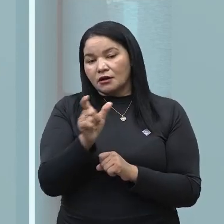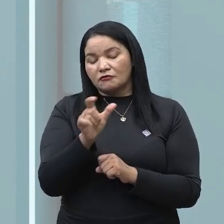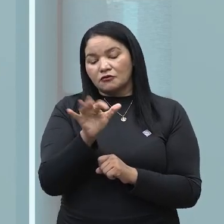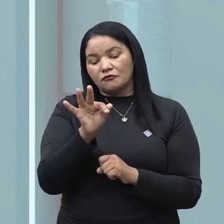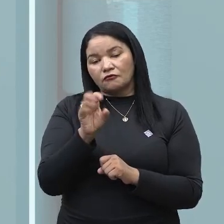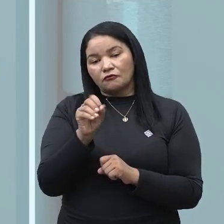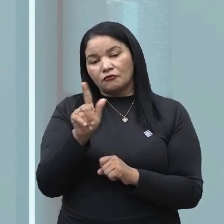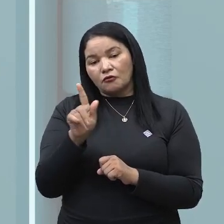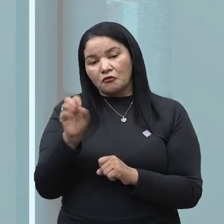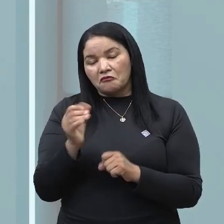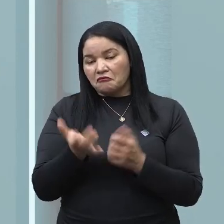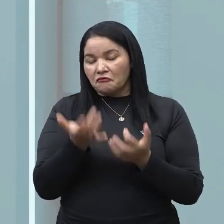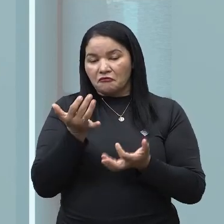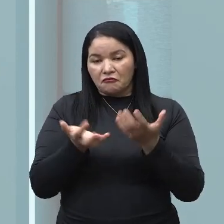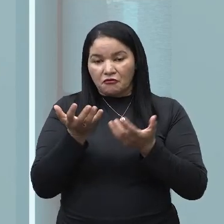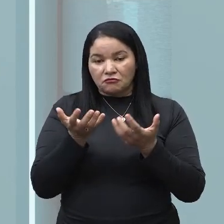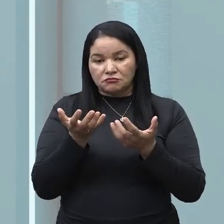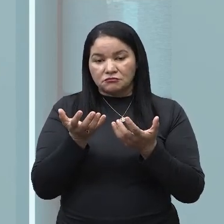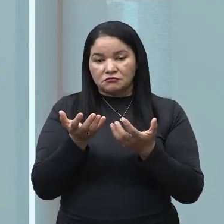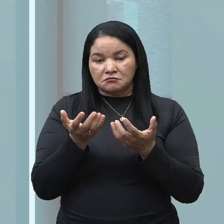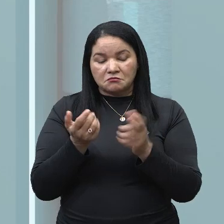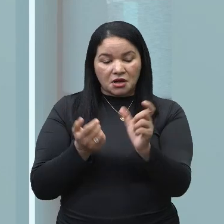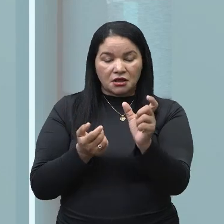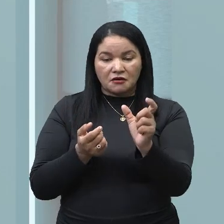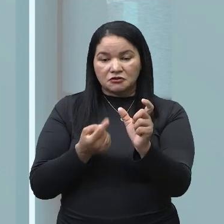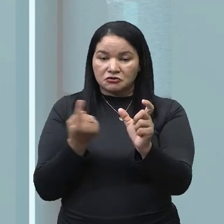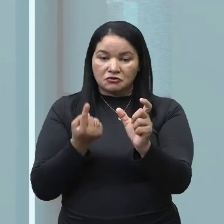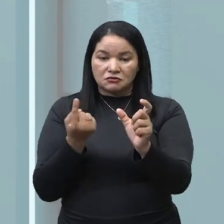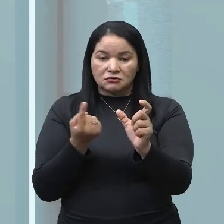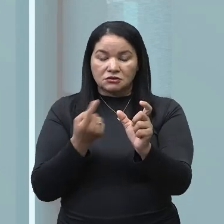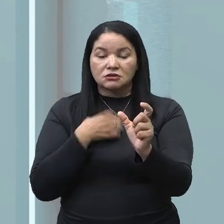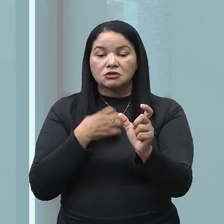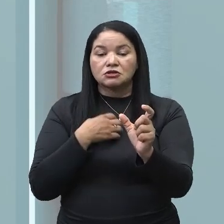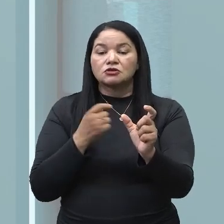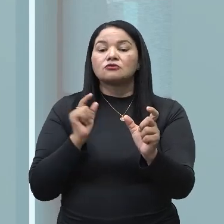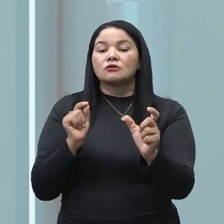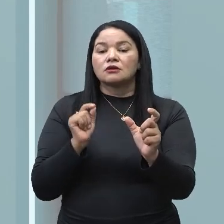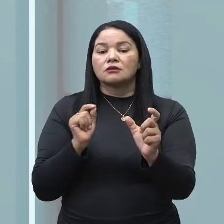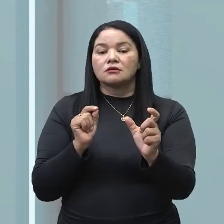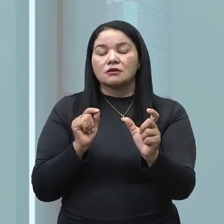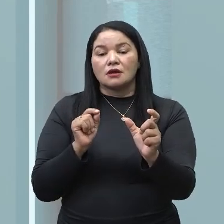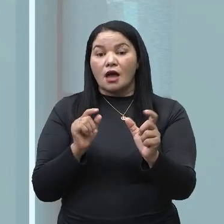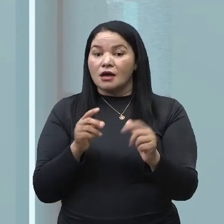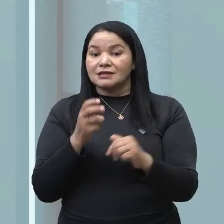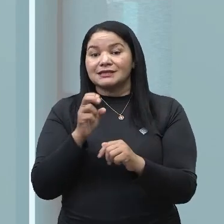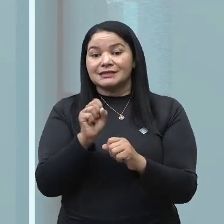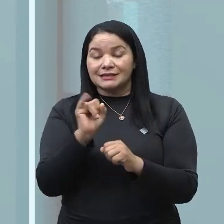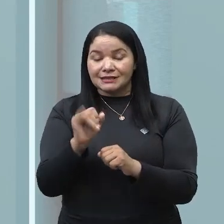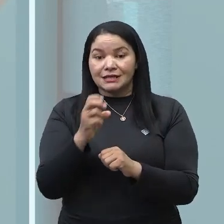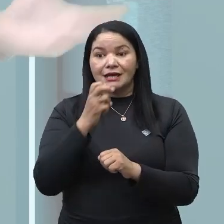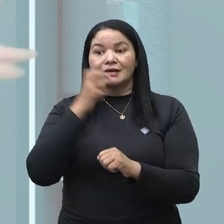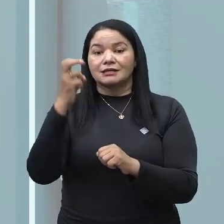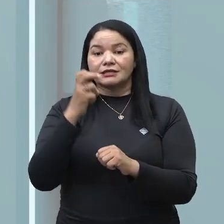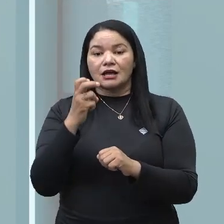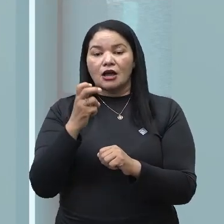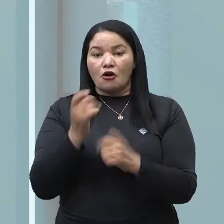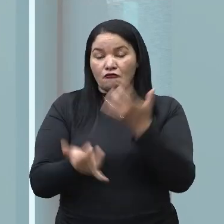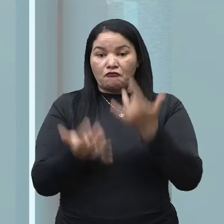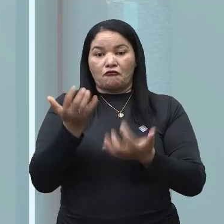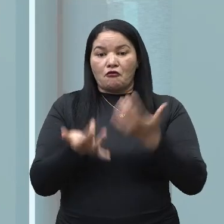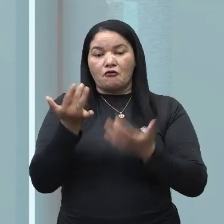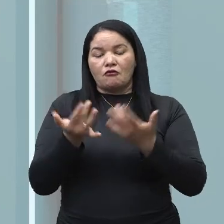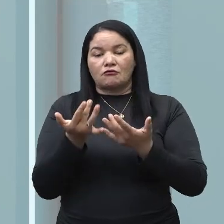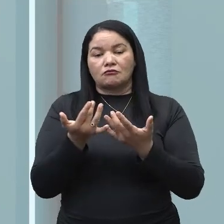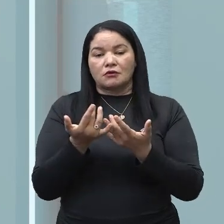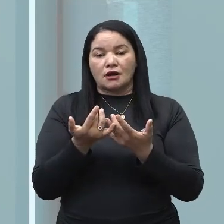que sentido tem sozinha essa palavra, né? Mas se eu disser fogo, o lugar está pegando